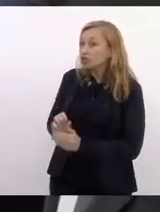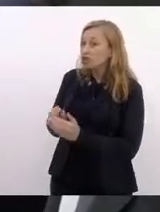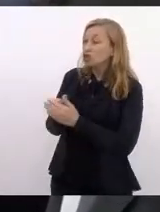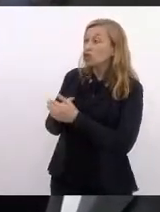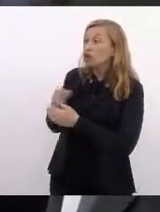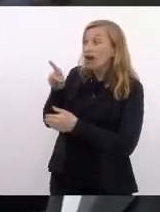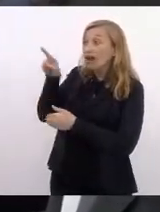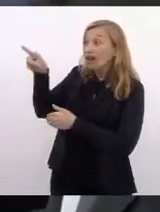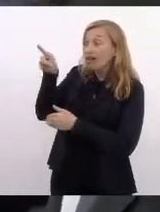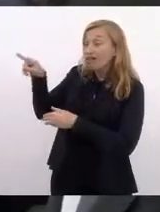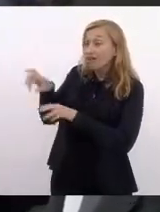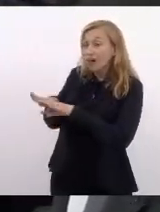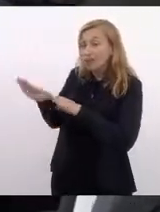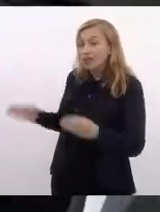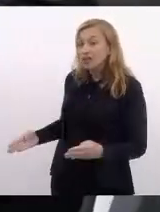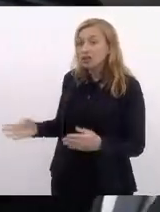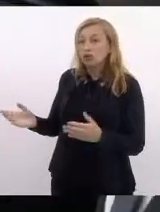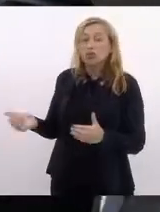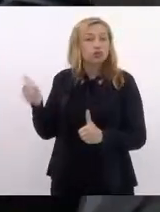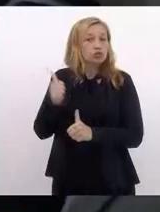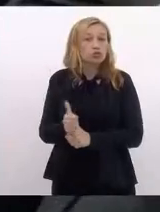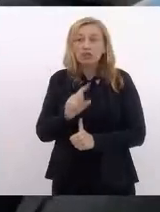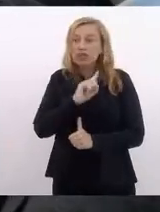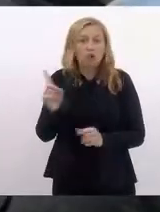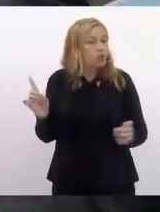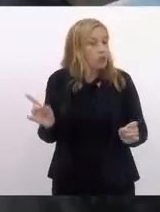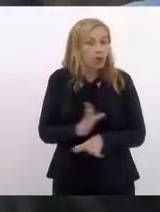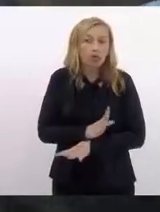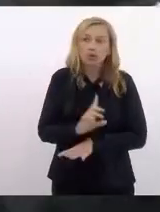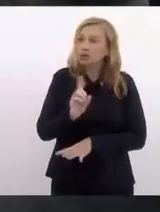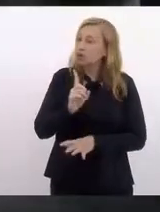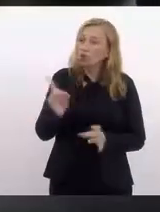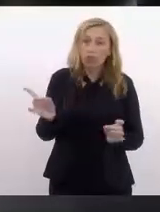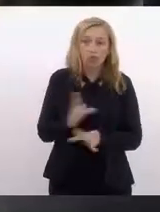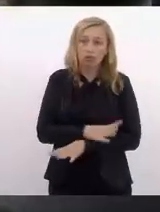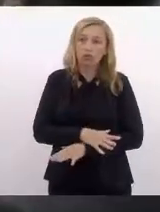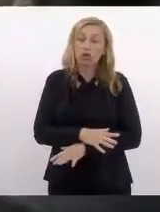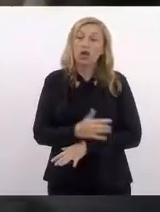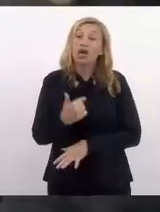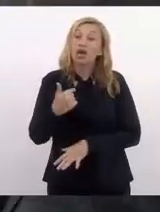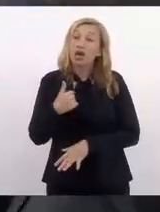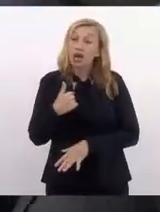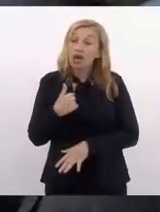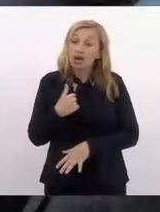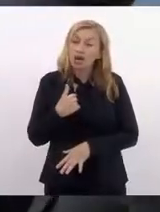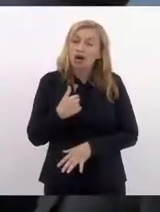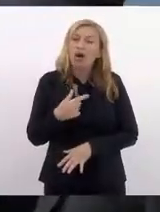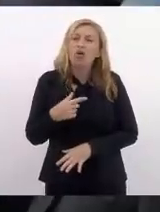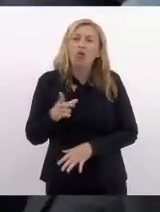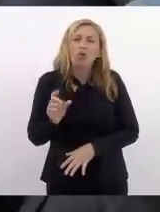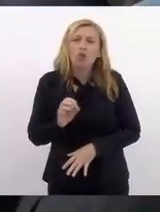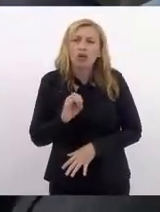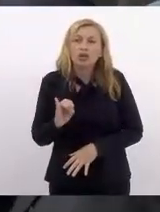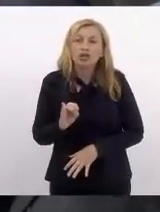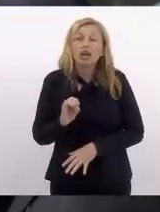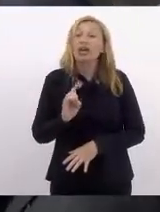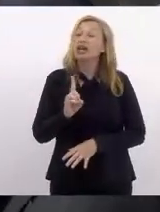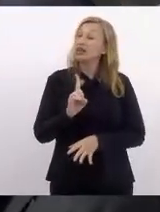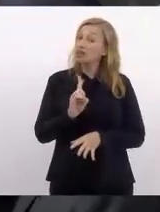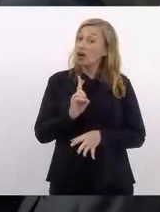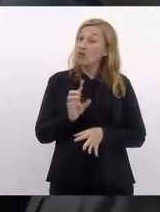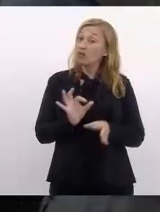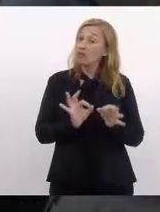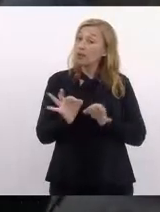daquela mesa eu não subjetivo não está pronto não estava pronto eu chilique hum não ele vai